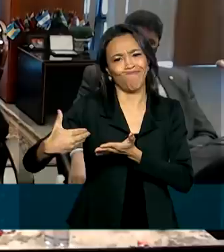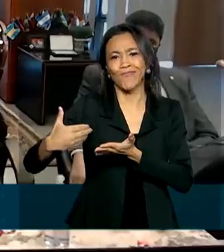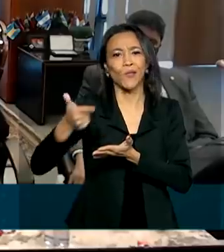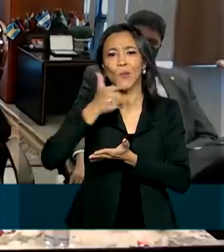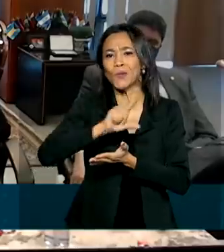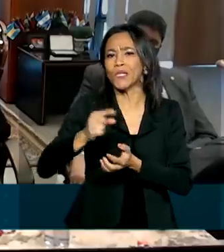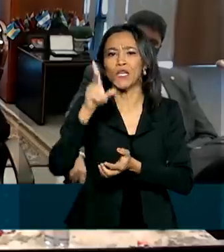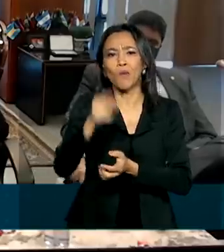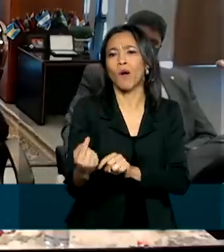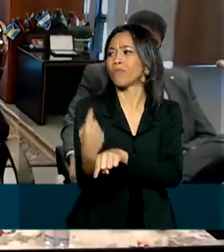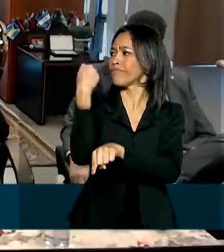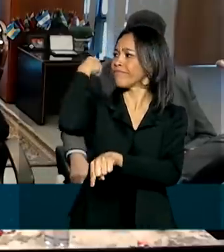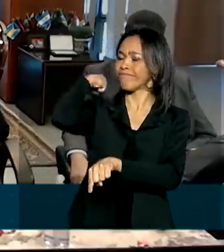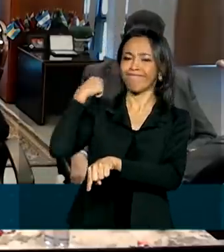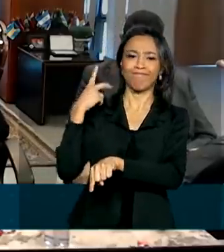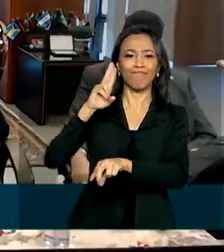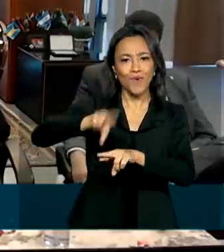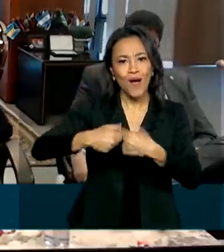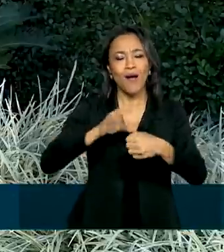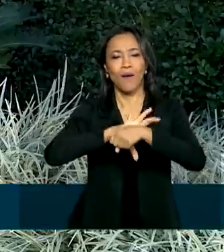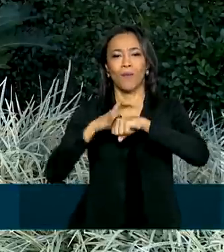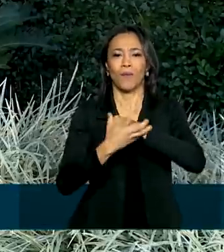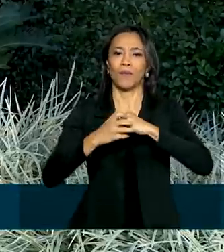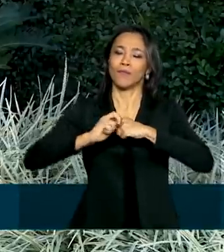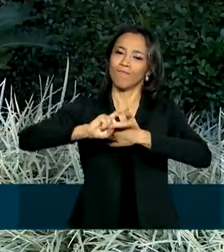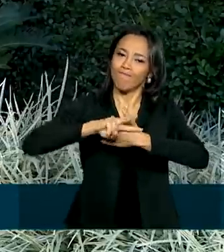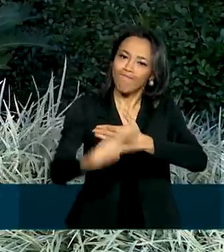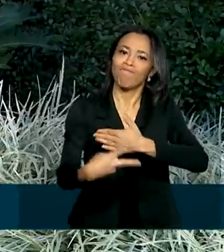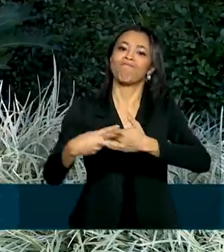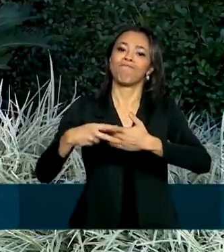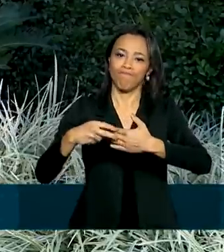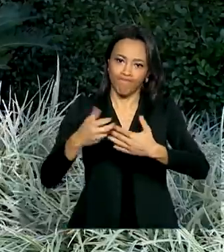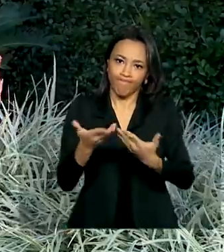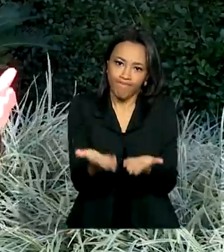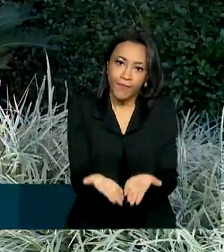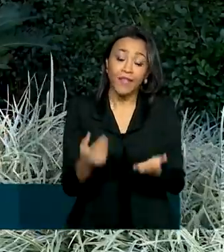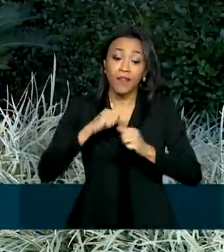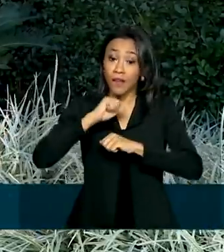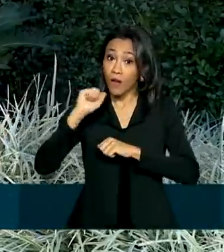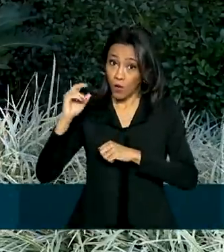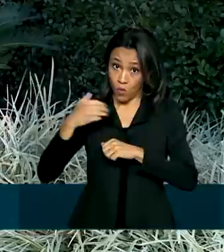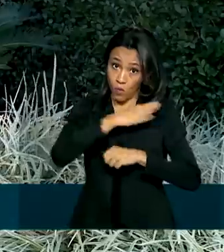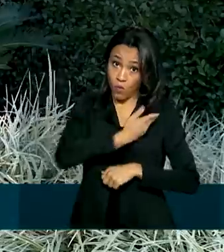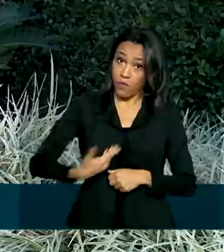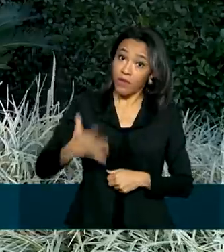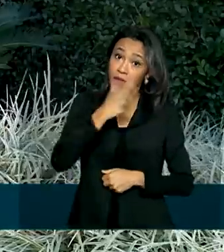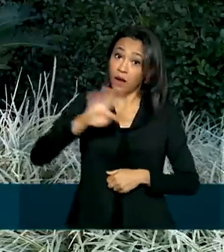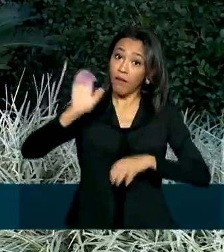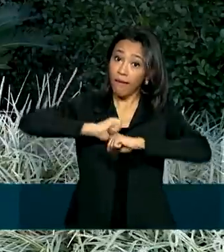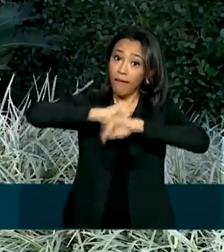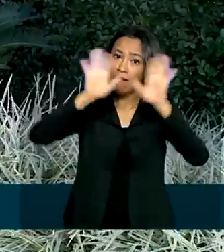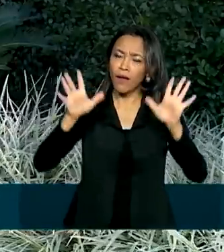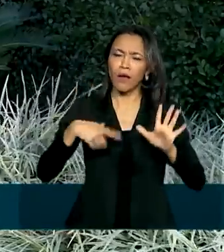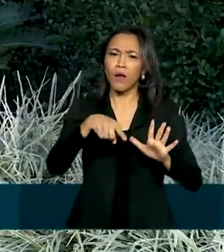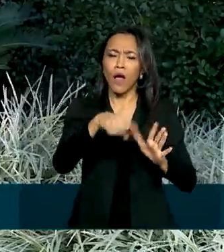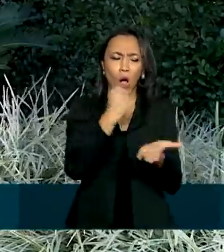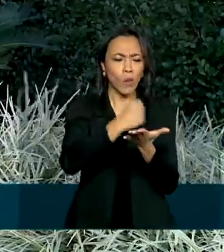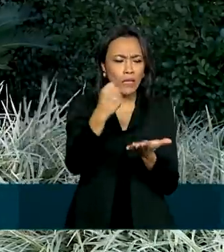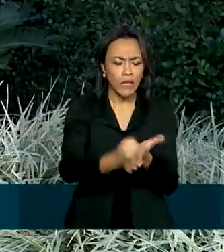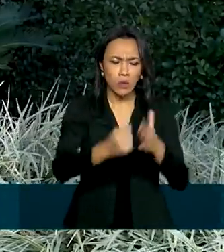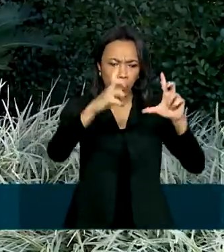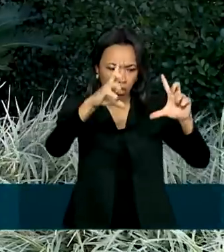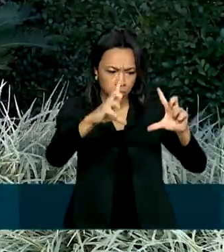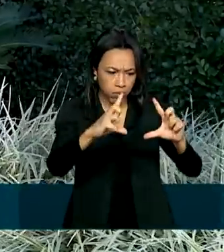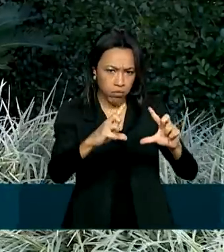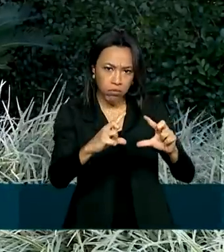passado por um efeito direto da pandemia. Para o governo federal, a explicação é clara. O desempenho das contratações no mercado de trabalho